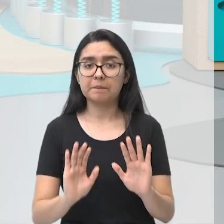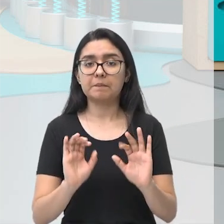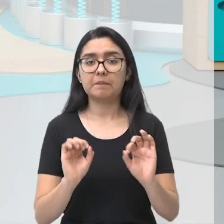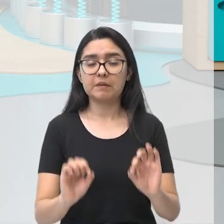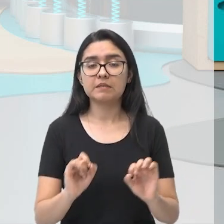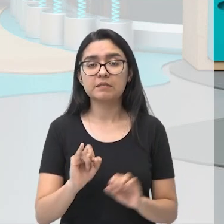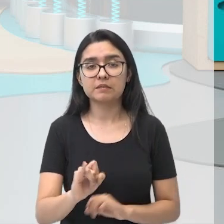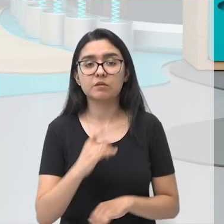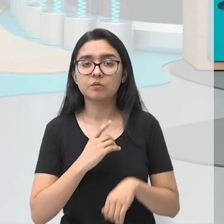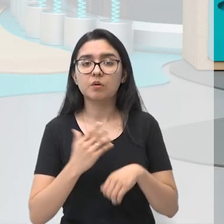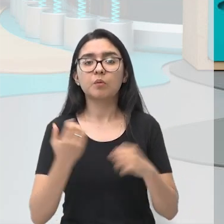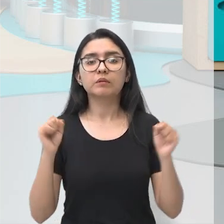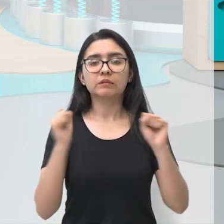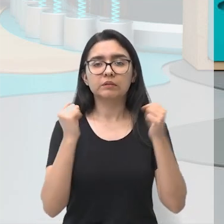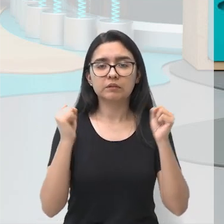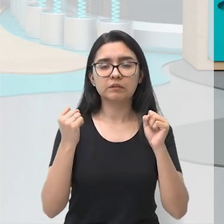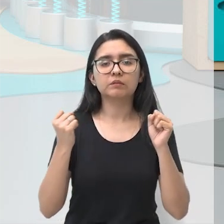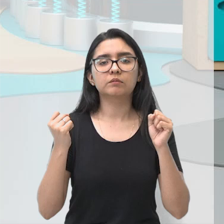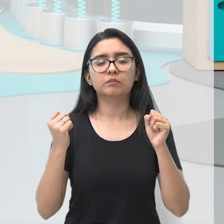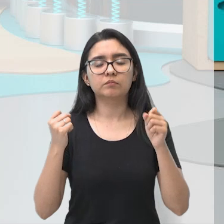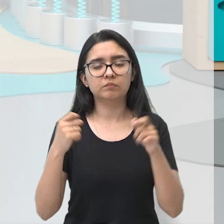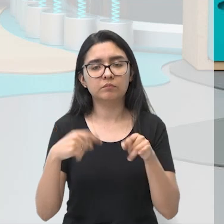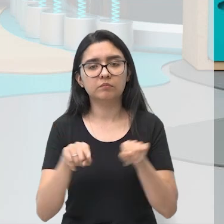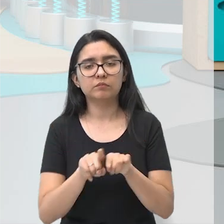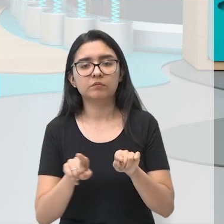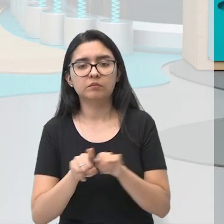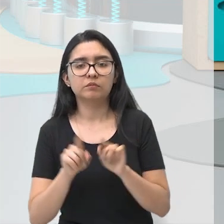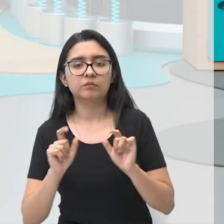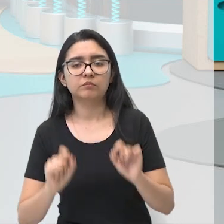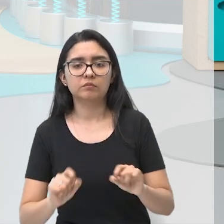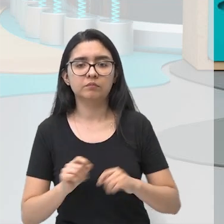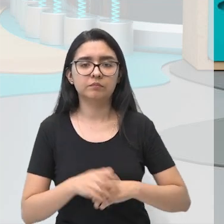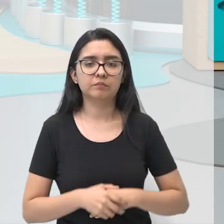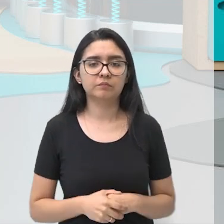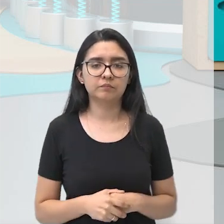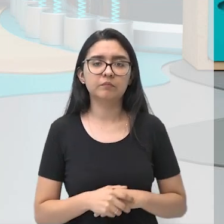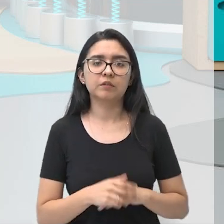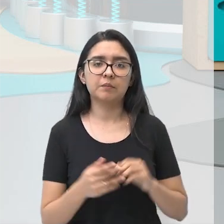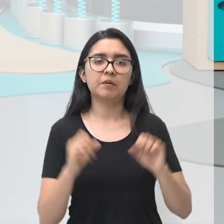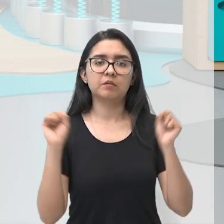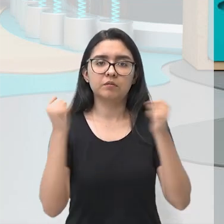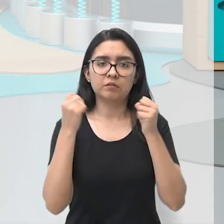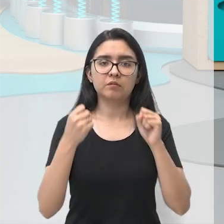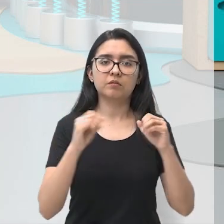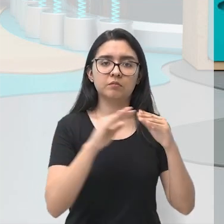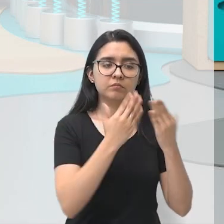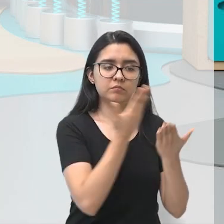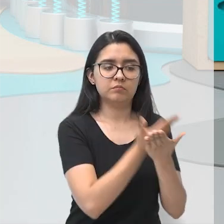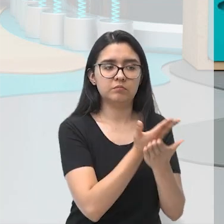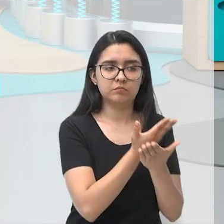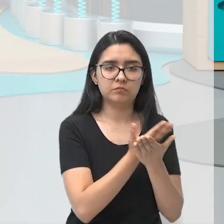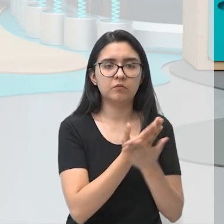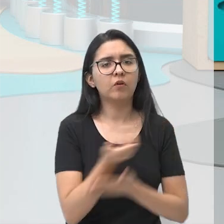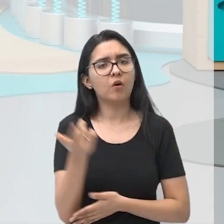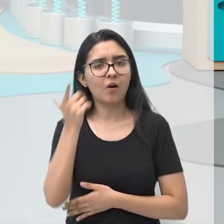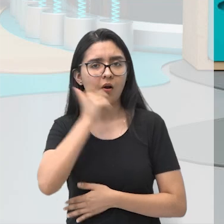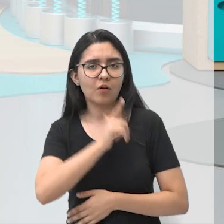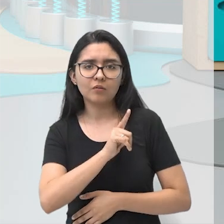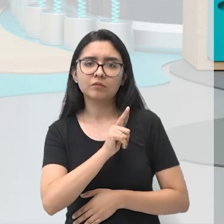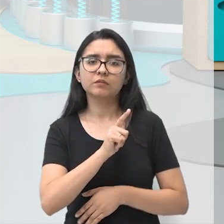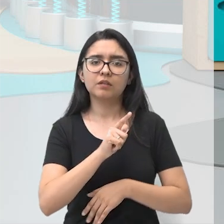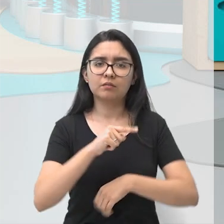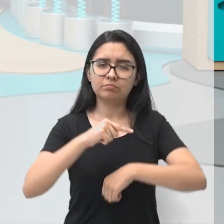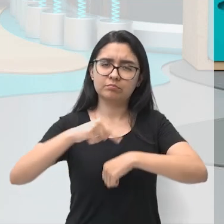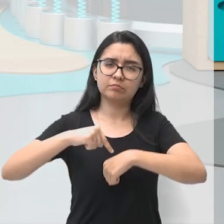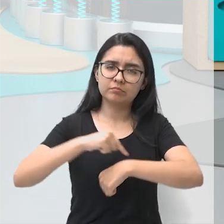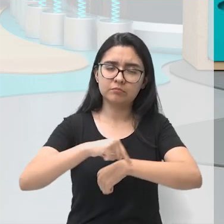da academia ou é a atividade da educação física escolar, você consegue executar ali durante muito tempo essa